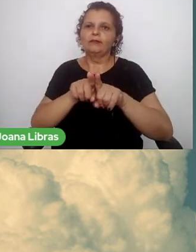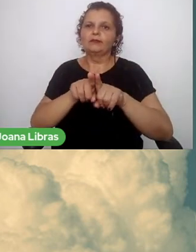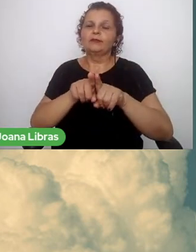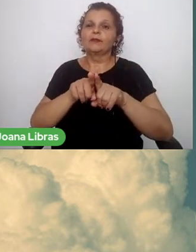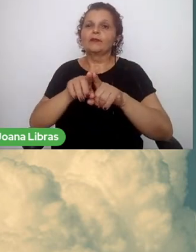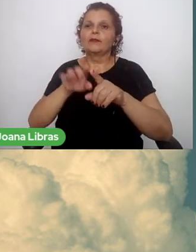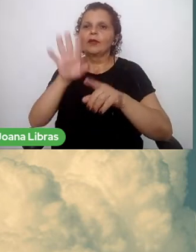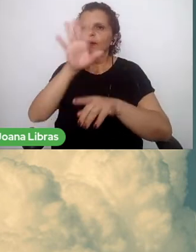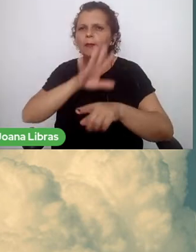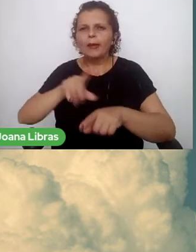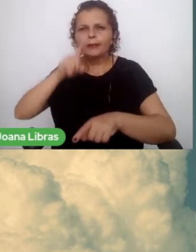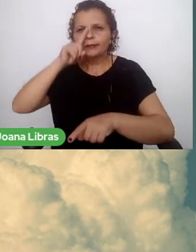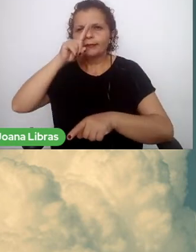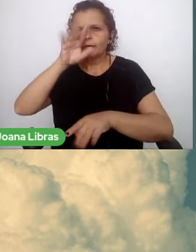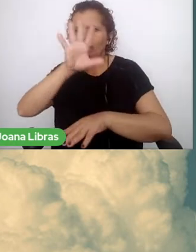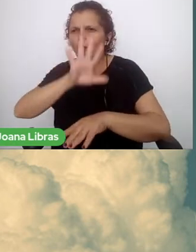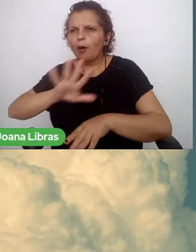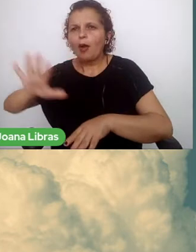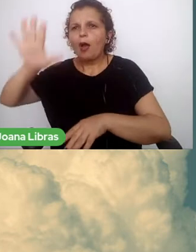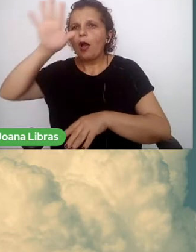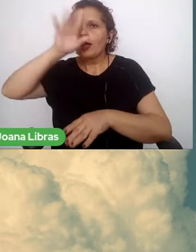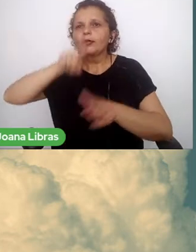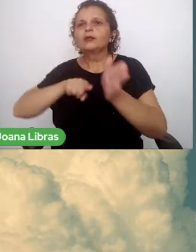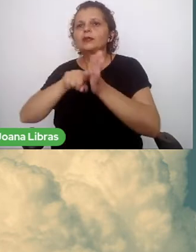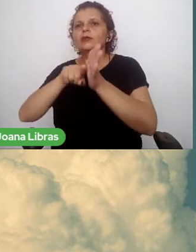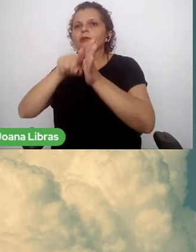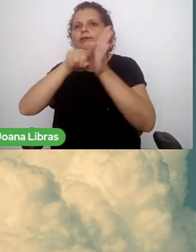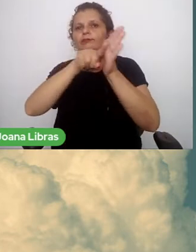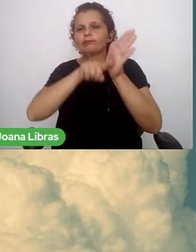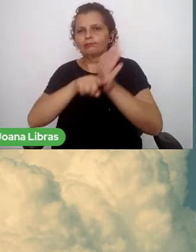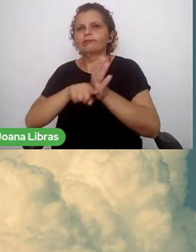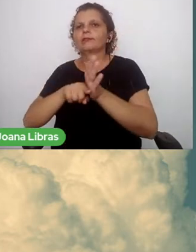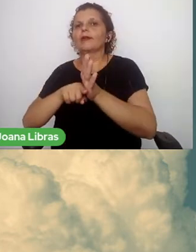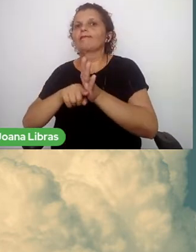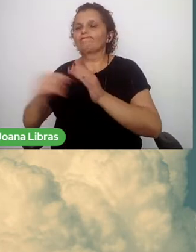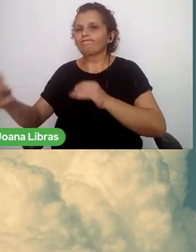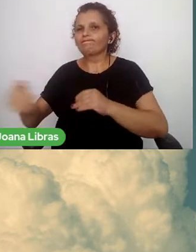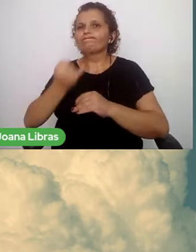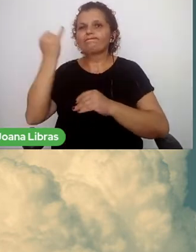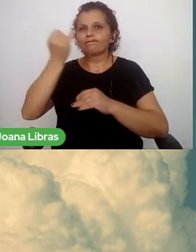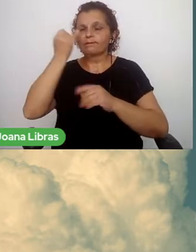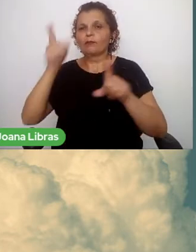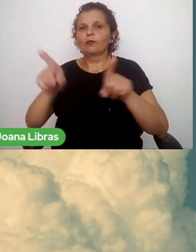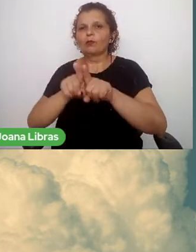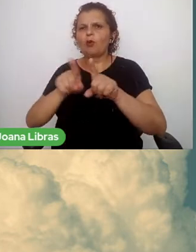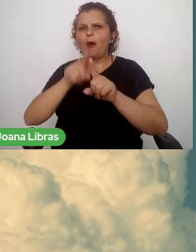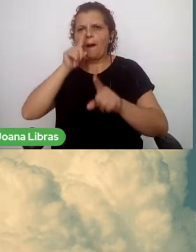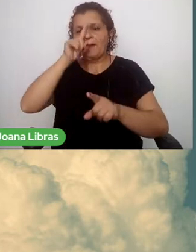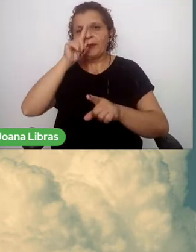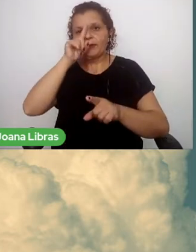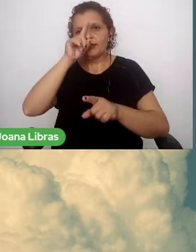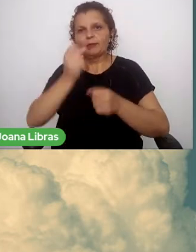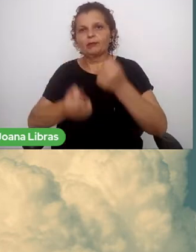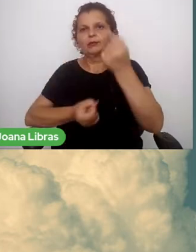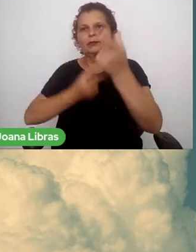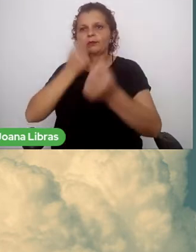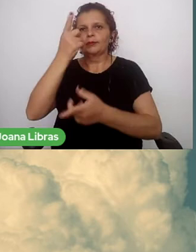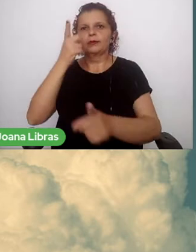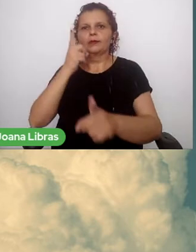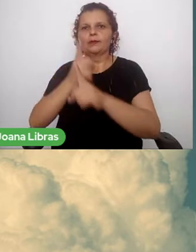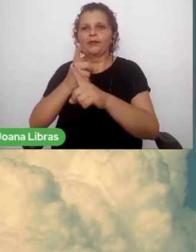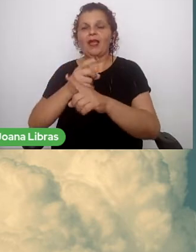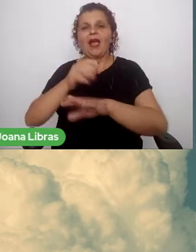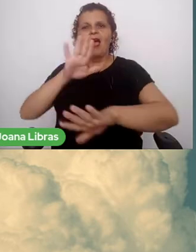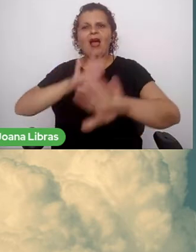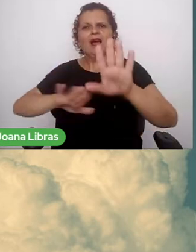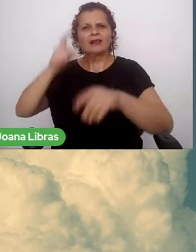de riscos, tá? Para mim é um dos fatores assim mais cruciais, porque riscos são descobertos. Às vezes, na minha cabeça,